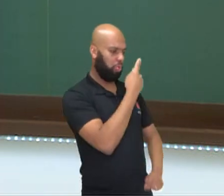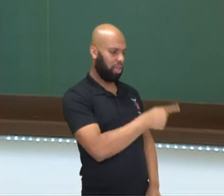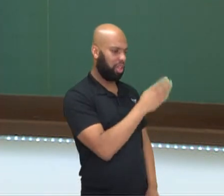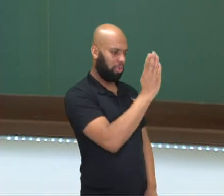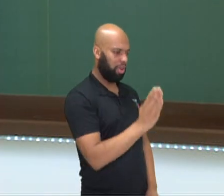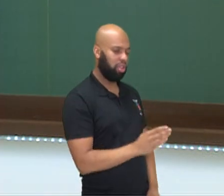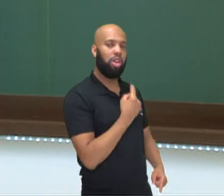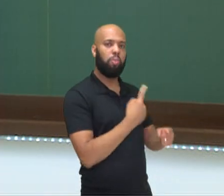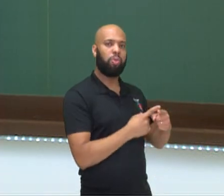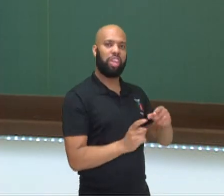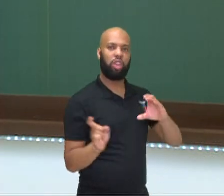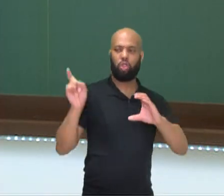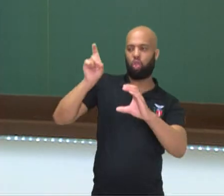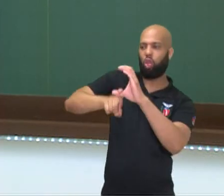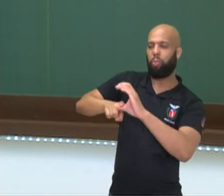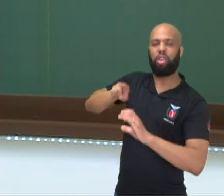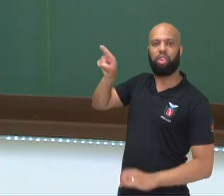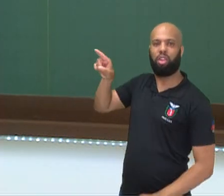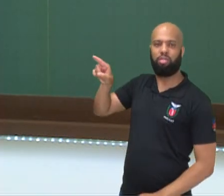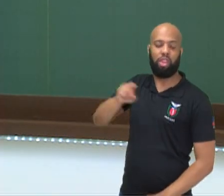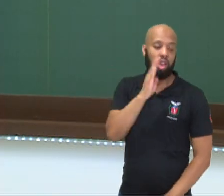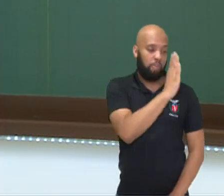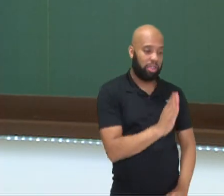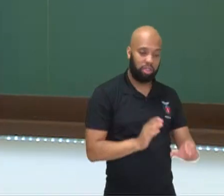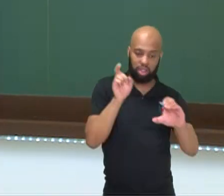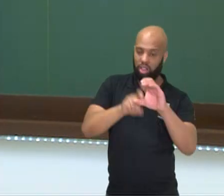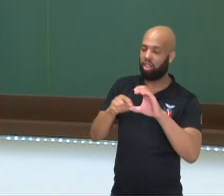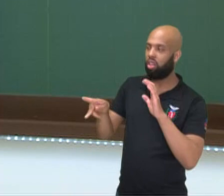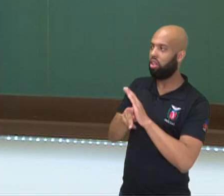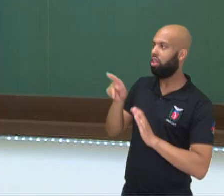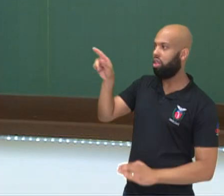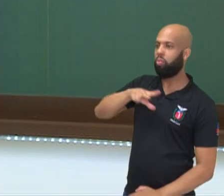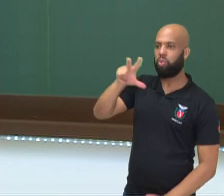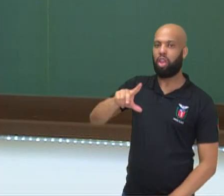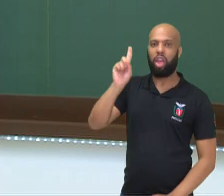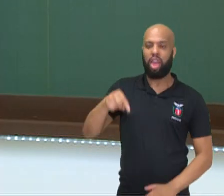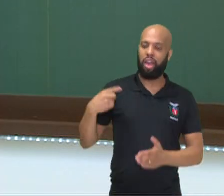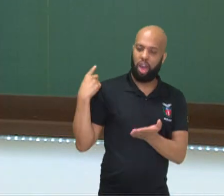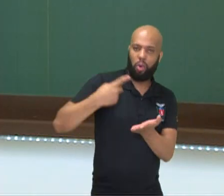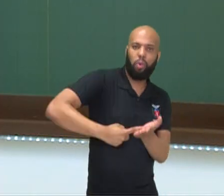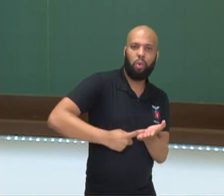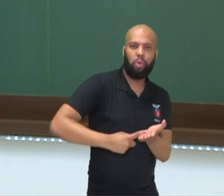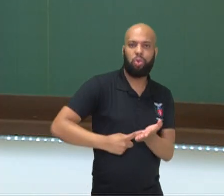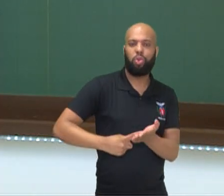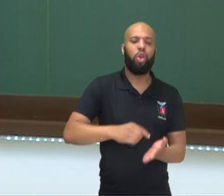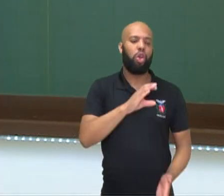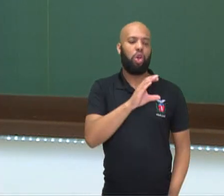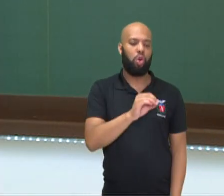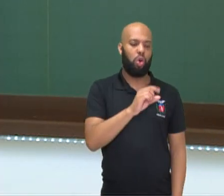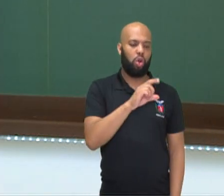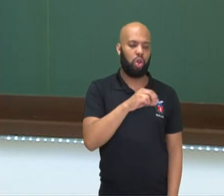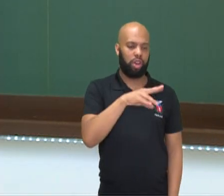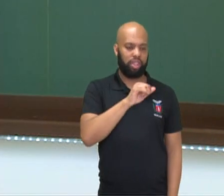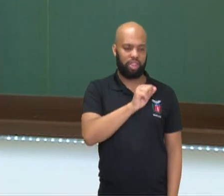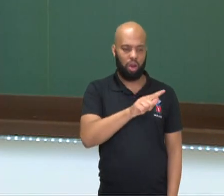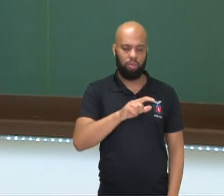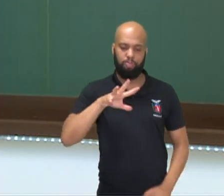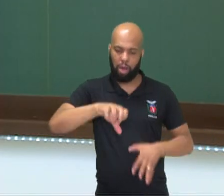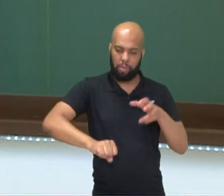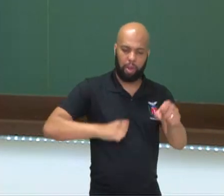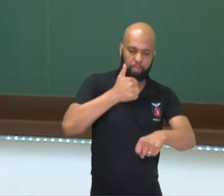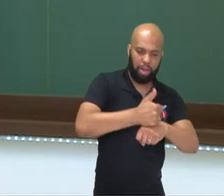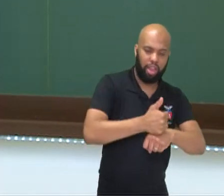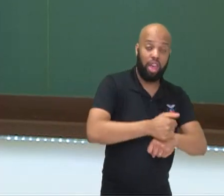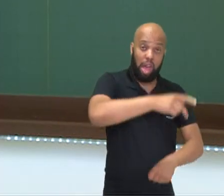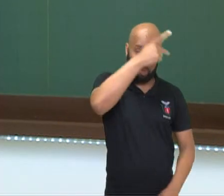que era uma colônia. Isso fazia parte do chamado Pacto Colonial. E os colonos que aqui viviam, eles